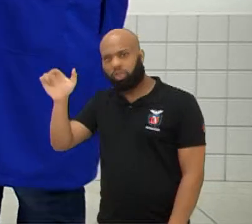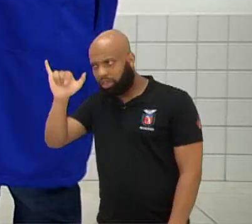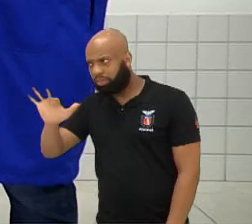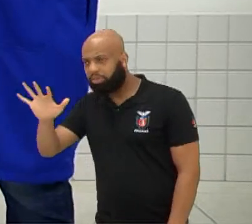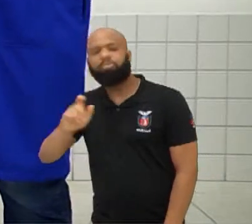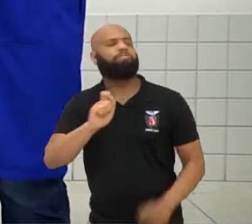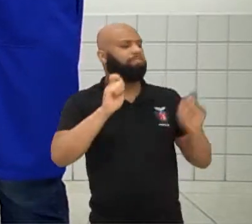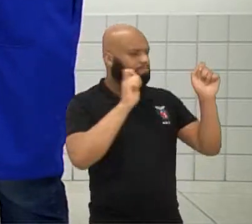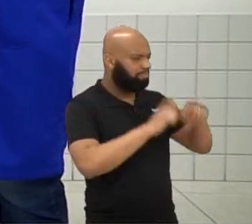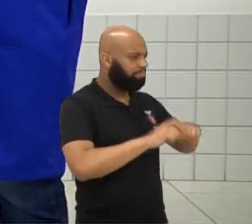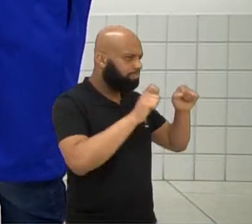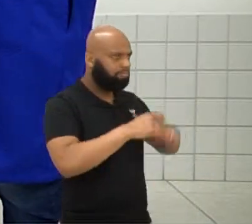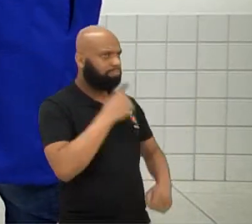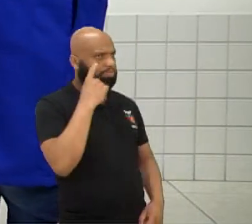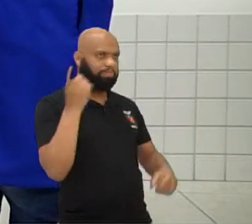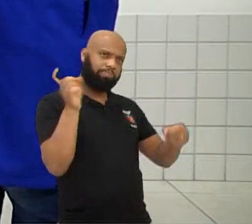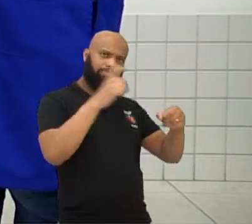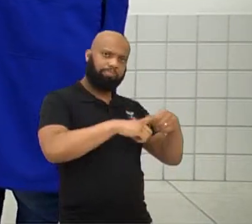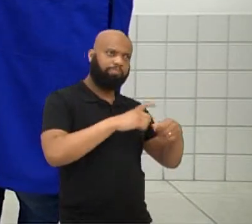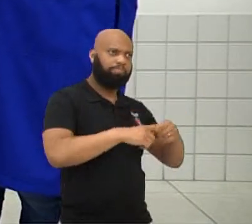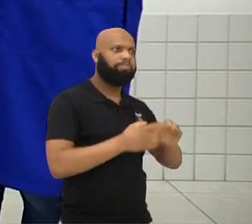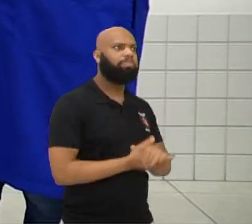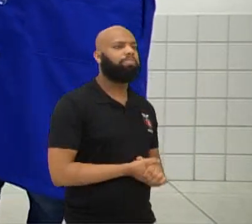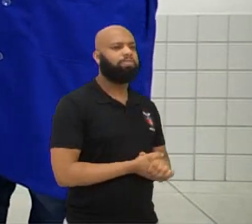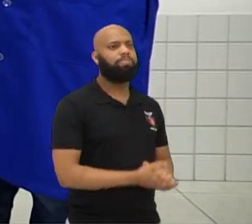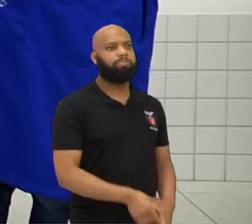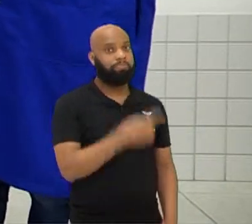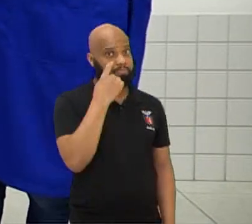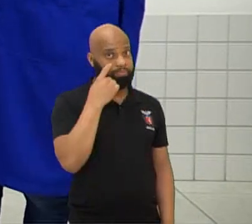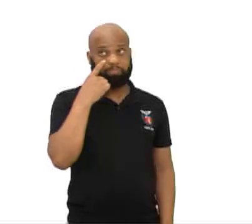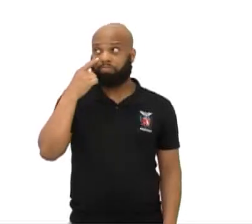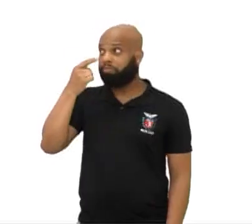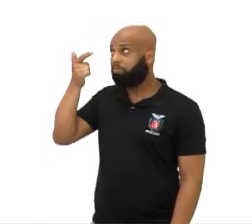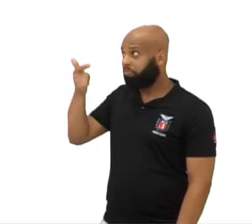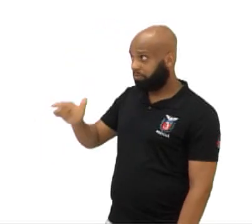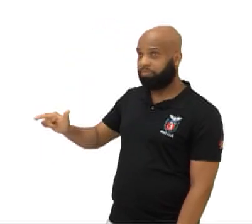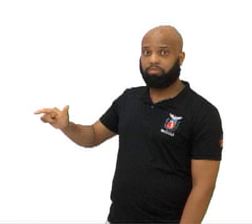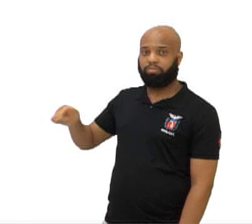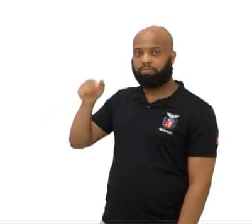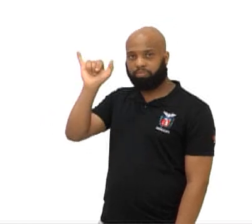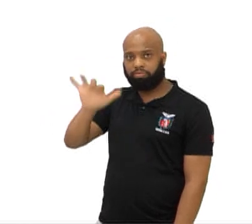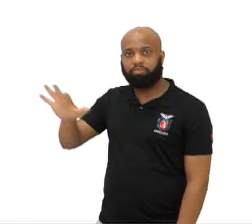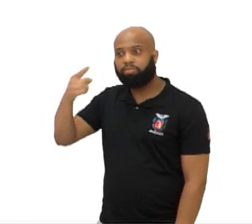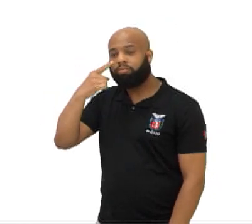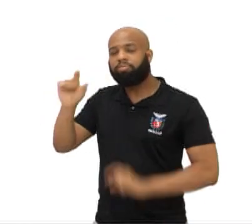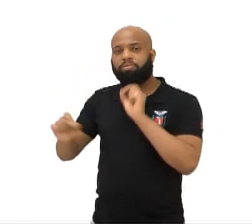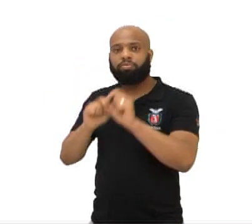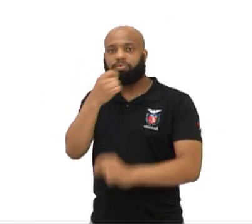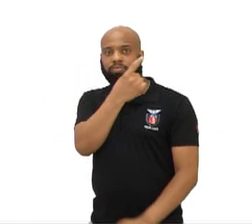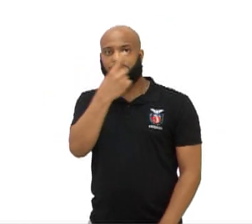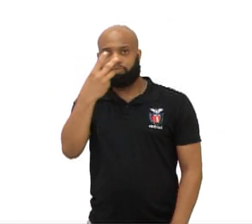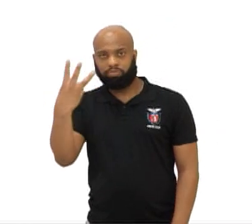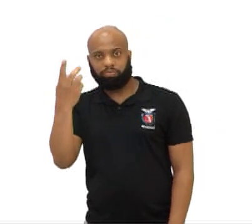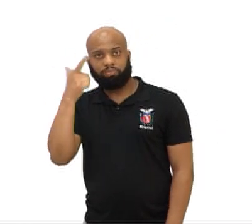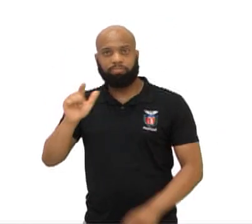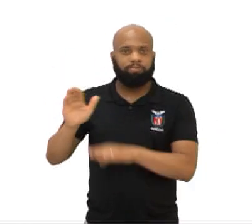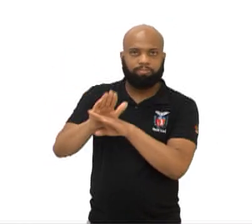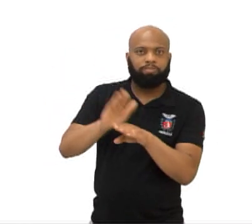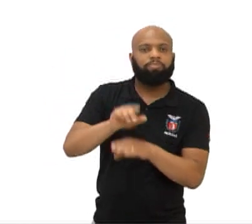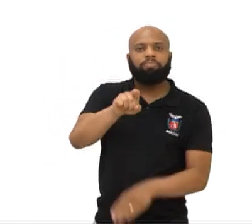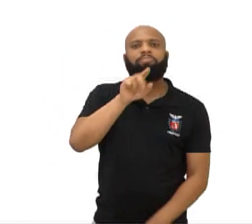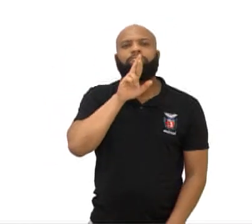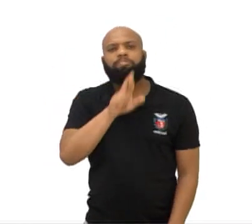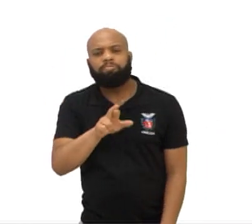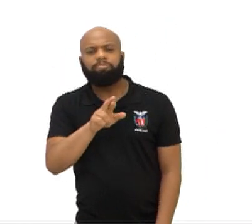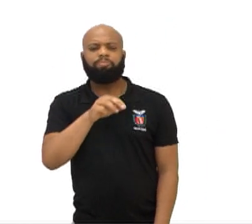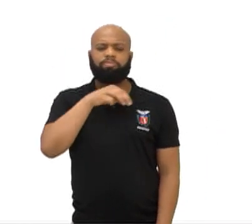com certeza. Só pode voltar aí, professor. Tá, vamos dar mais uma olhadinha nessa imagem aqui, para verificar o item 1, 2 e 3, para ajudar vocês a responderem